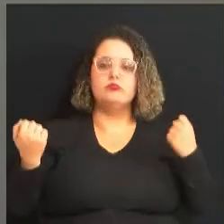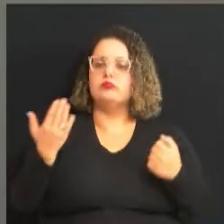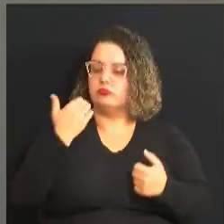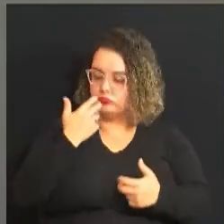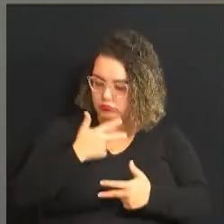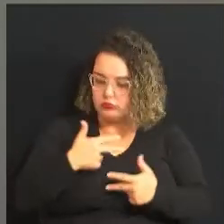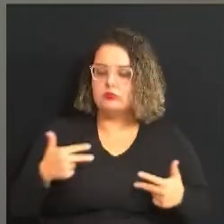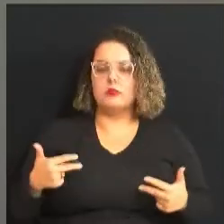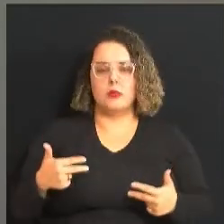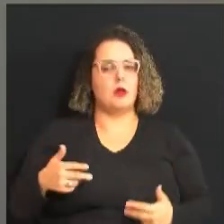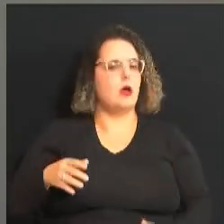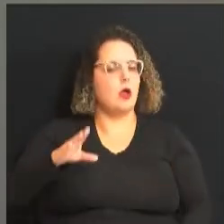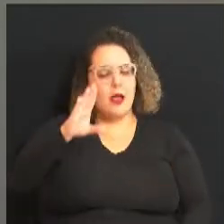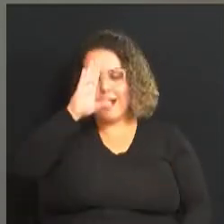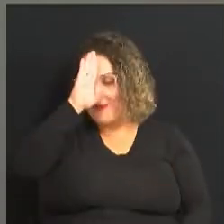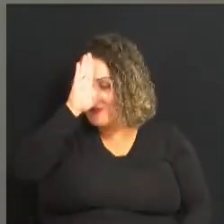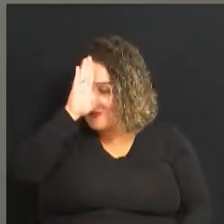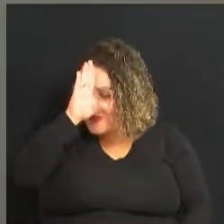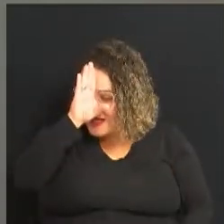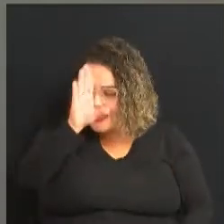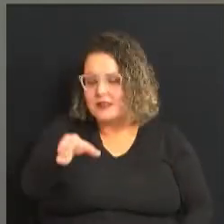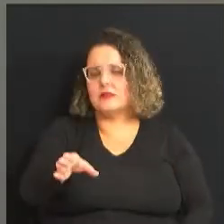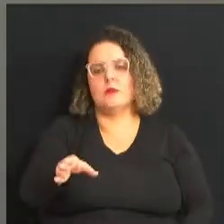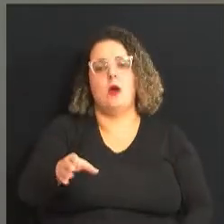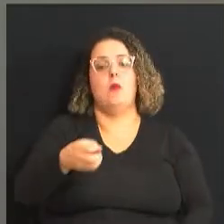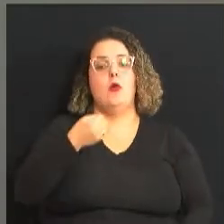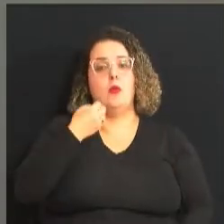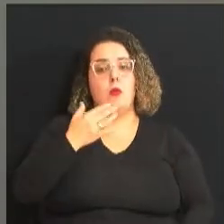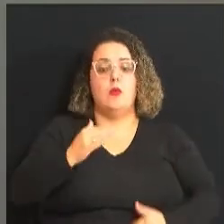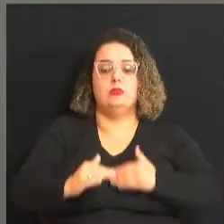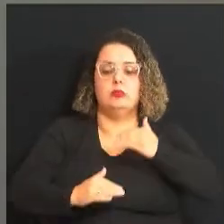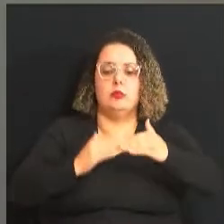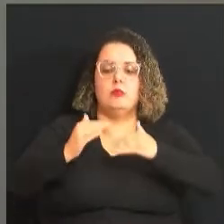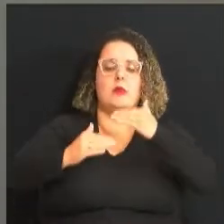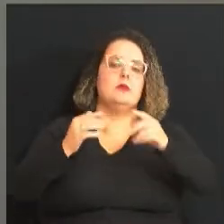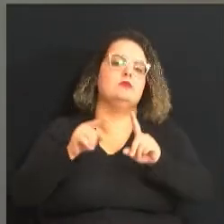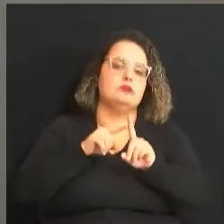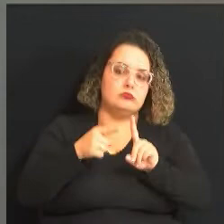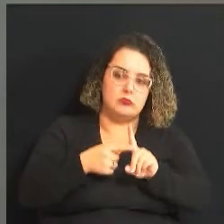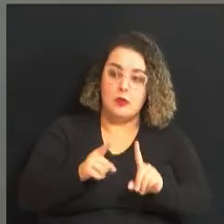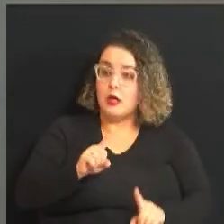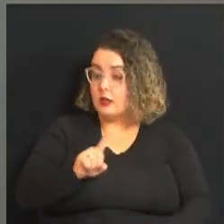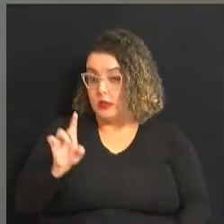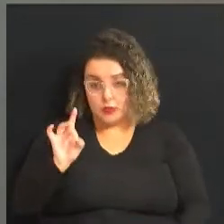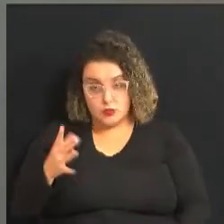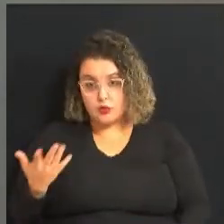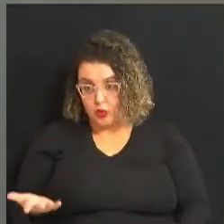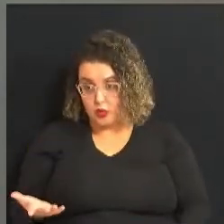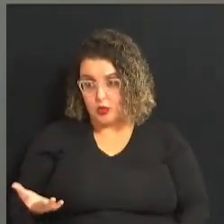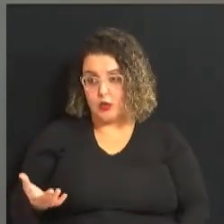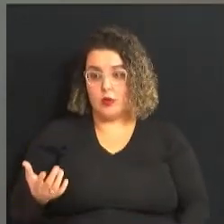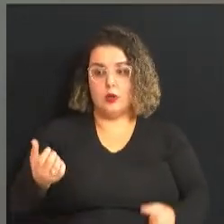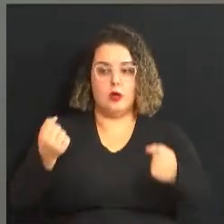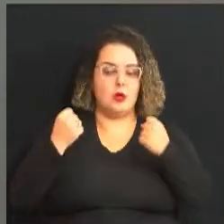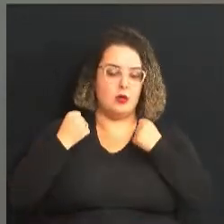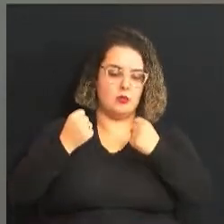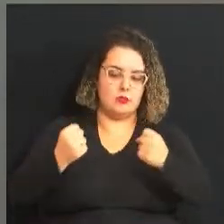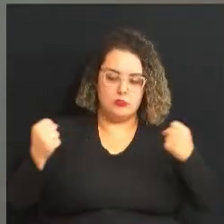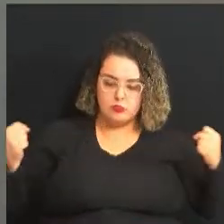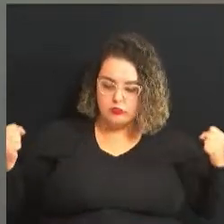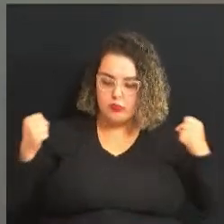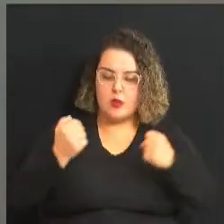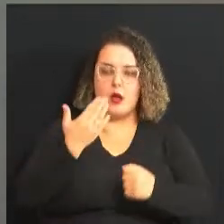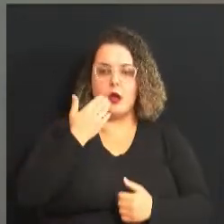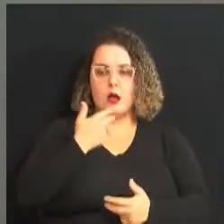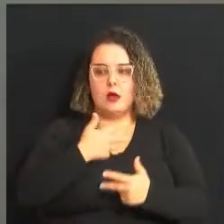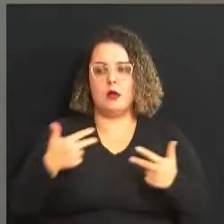são fundamentais para um bom desenvolvimento da gravidez. Não só isso, né? Atividade física e alimentação saudável é bom para a